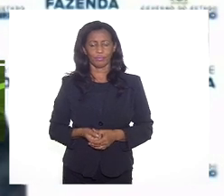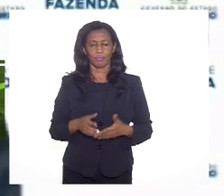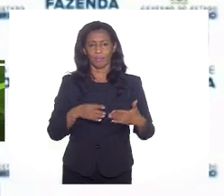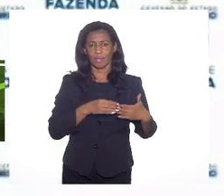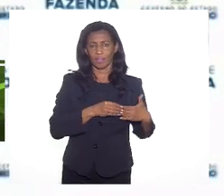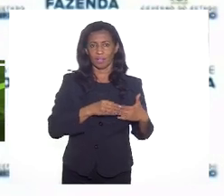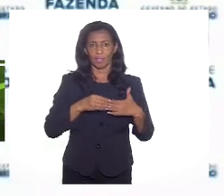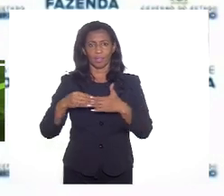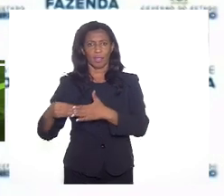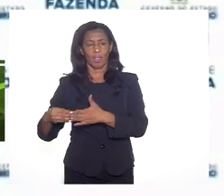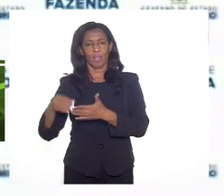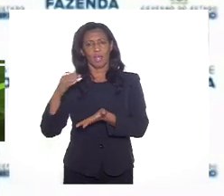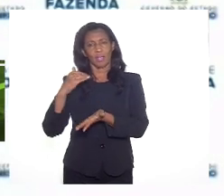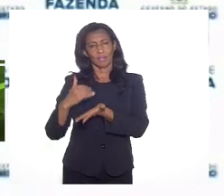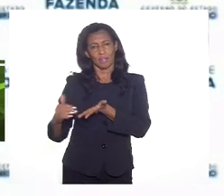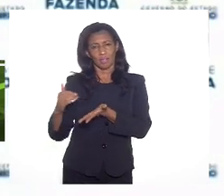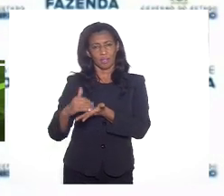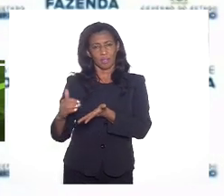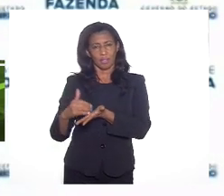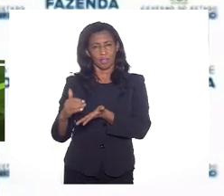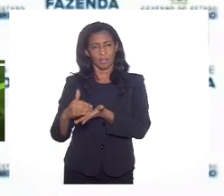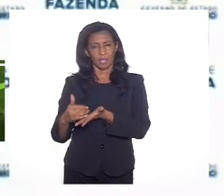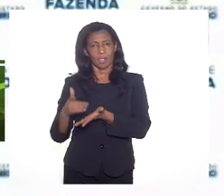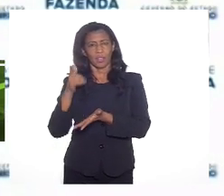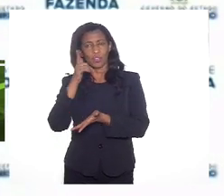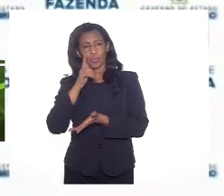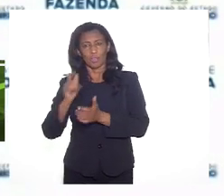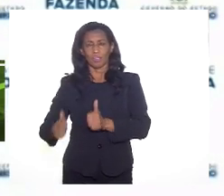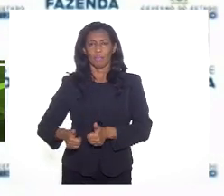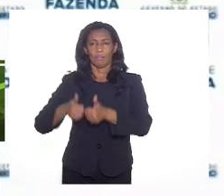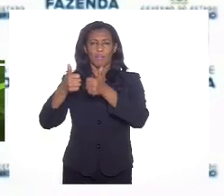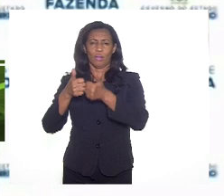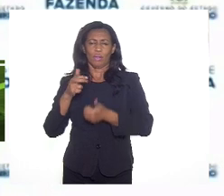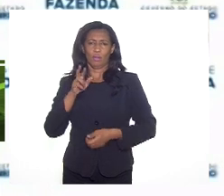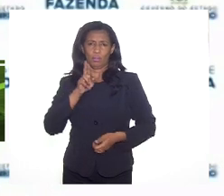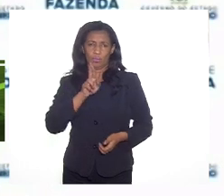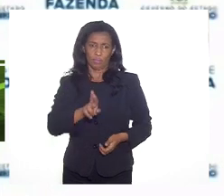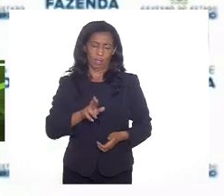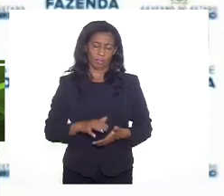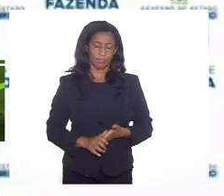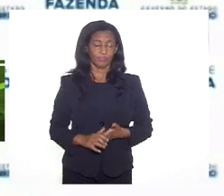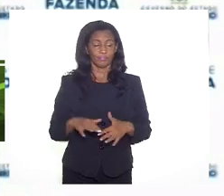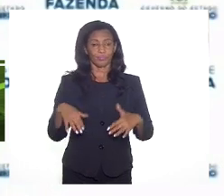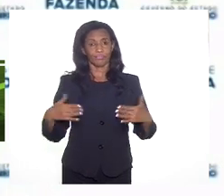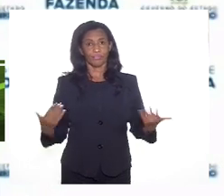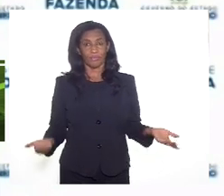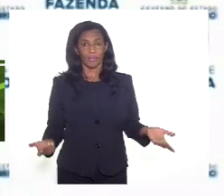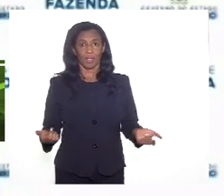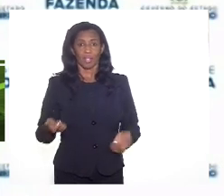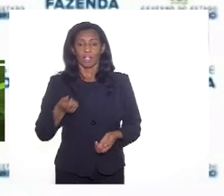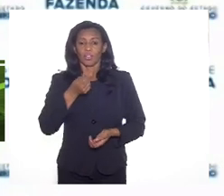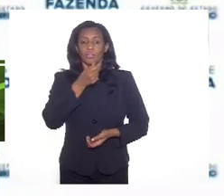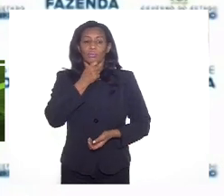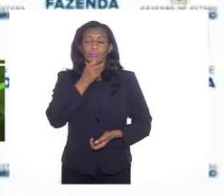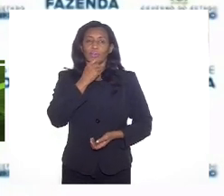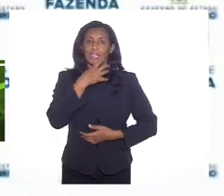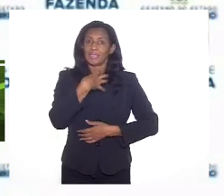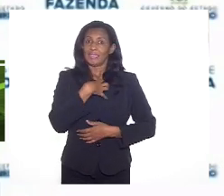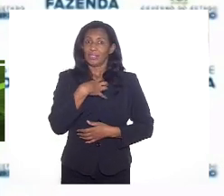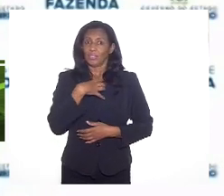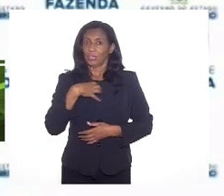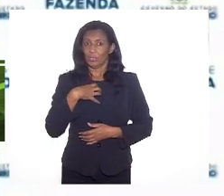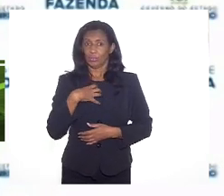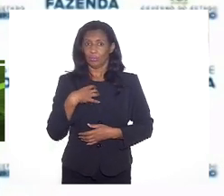conduzir a secretaria de tal forma que a gente possa recuperar e melhorar os resultados. Obviamente que não existe sentido